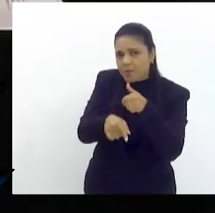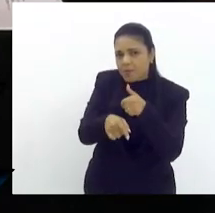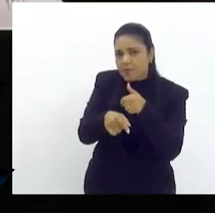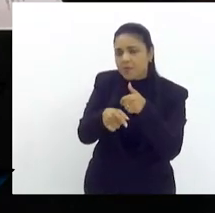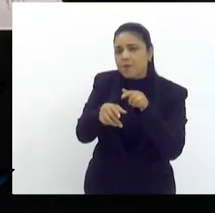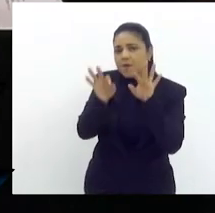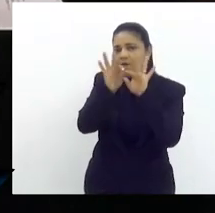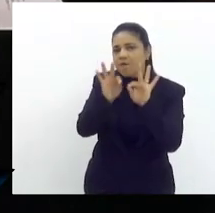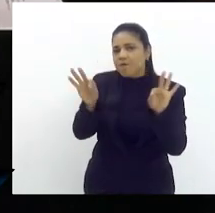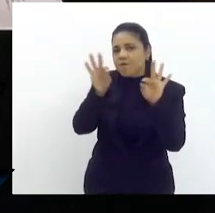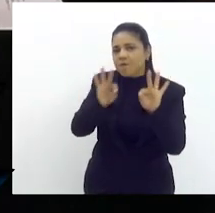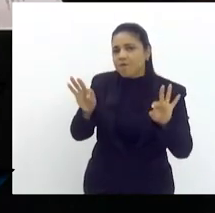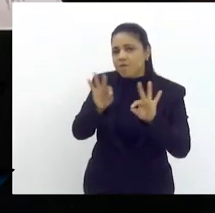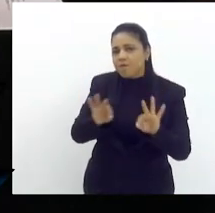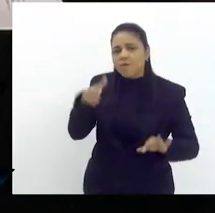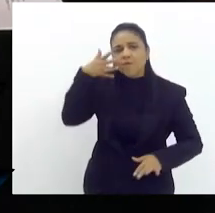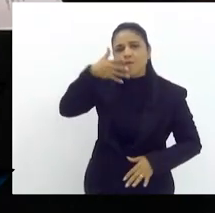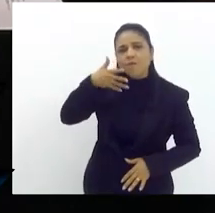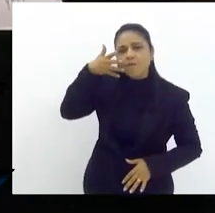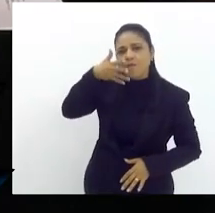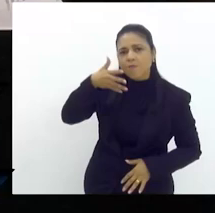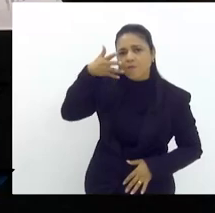recentes históricas